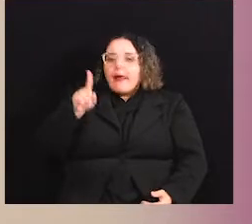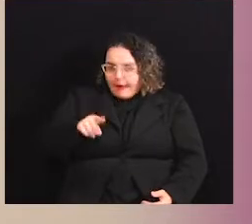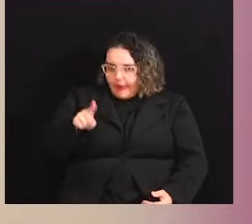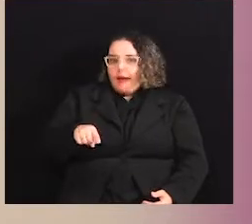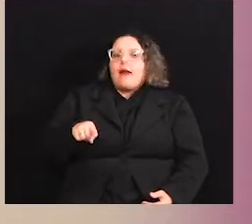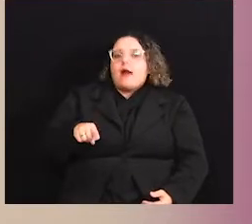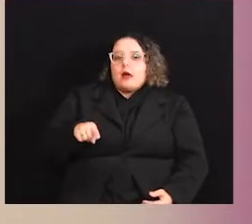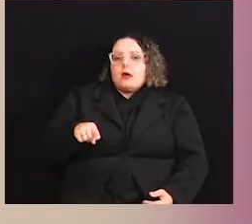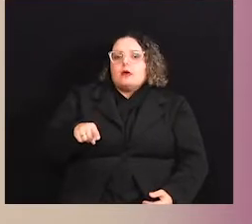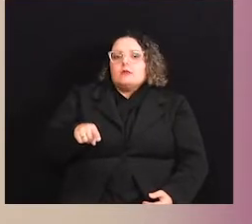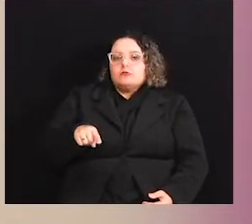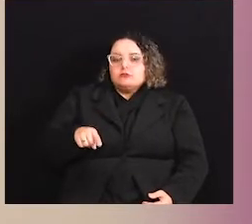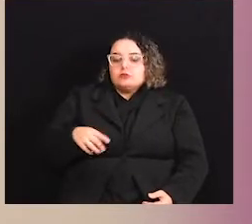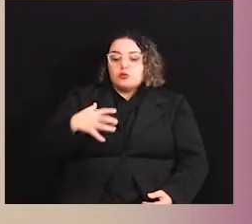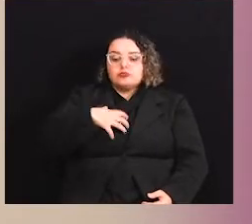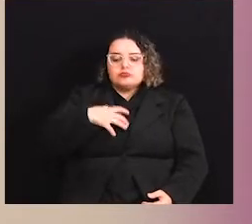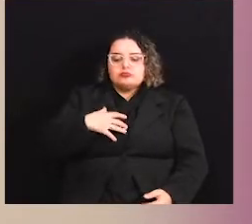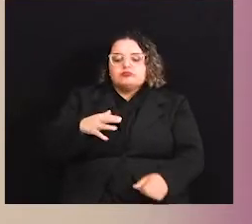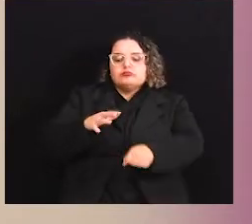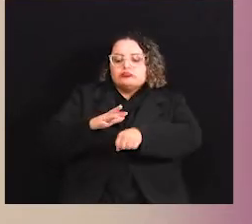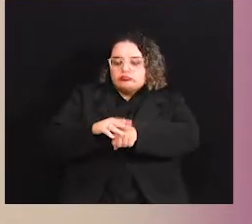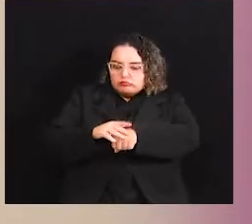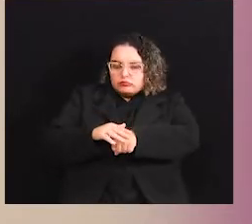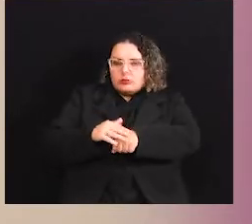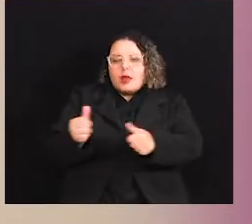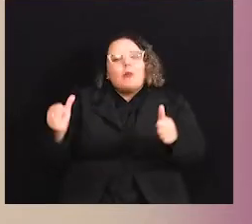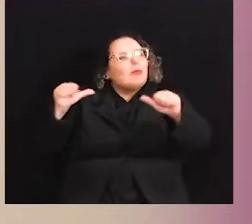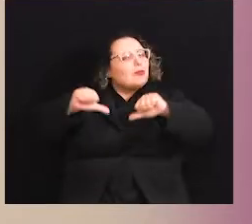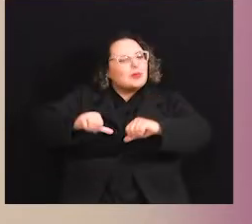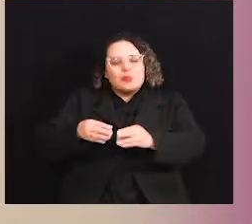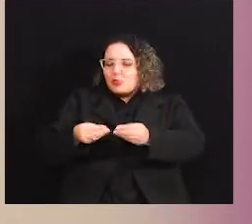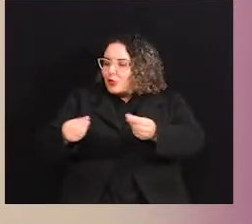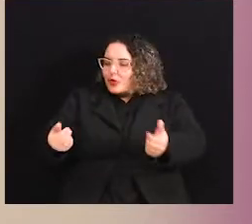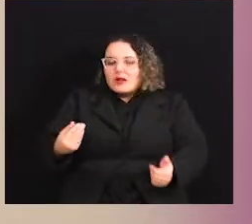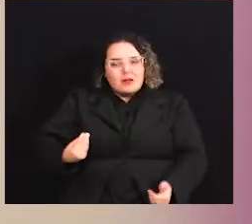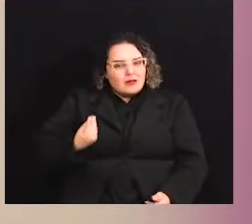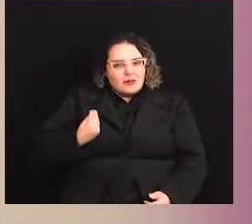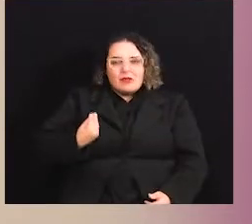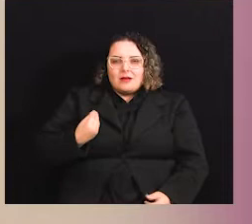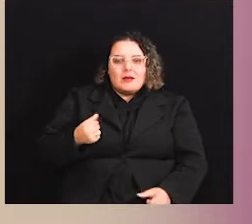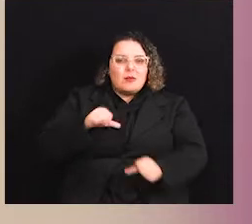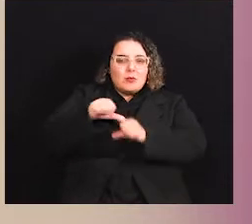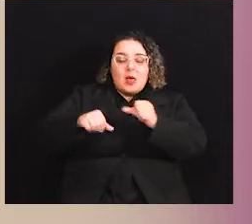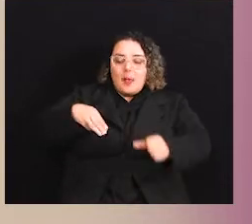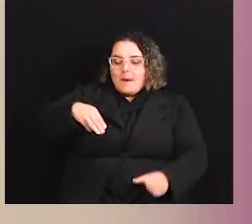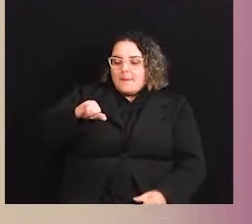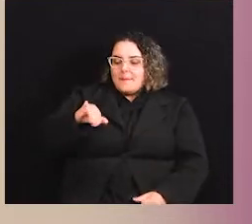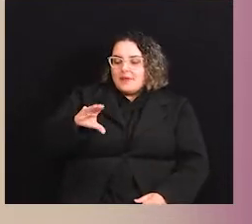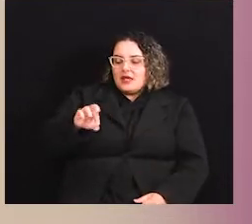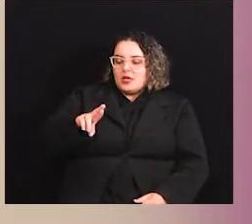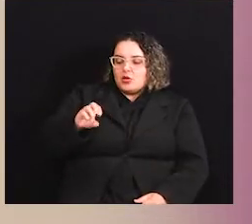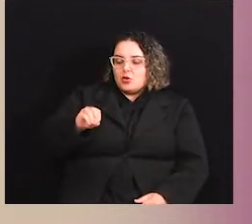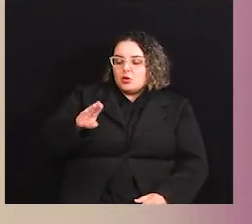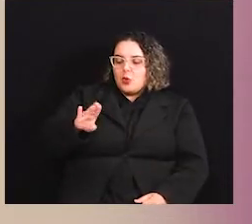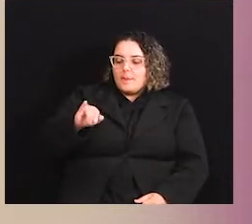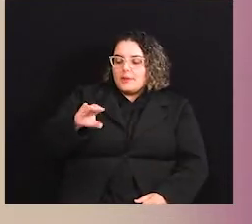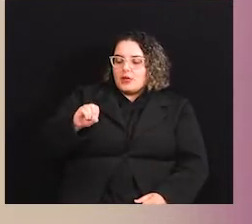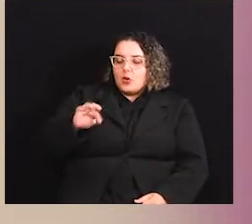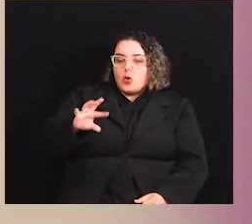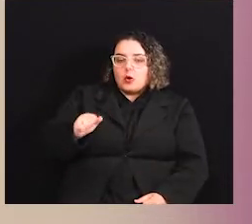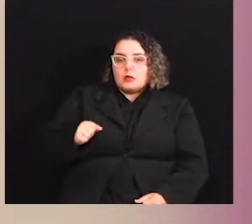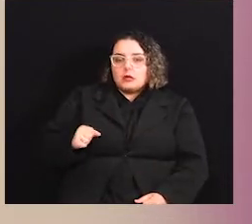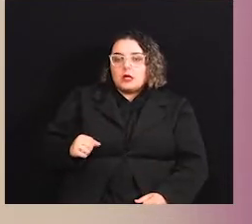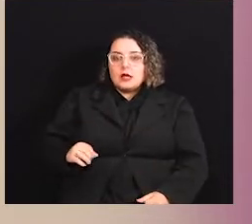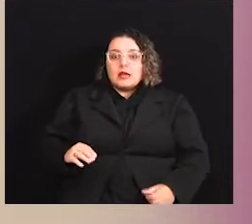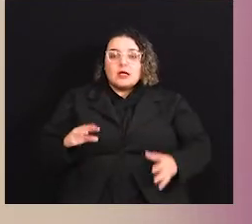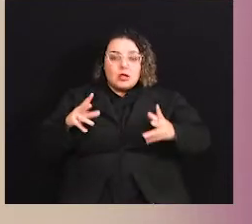realmente cursa com sintomas que prejudicam a qualidade de vida, mudam a microbiota, que são as bactérias intestinais saudáveis do